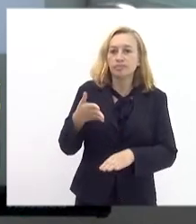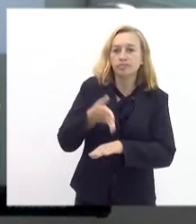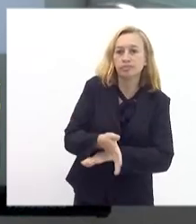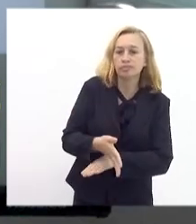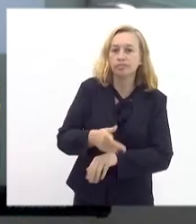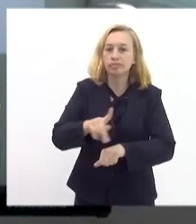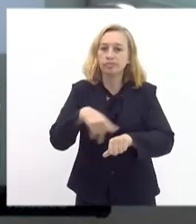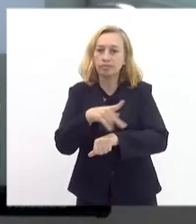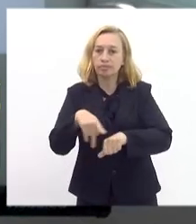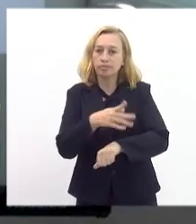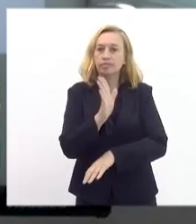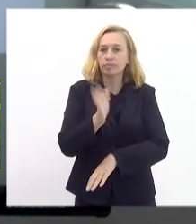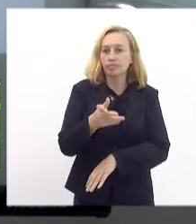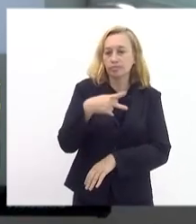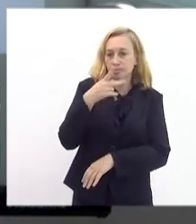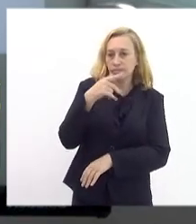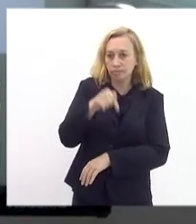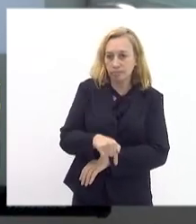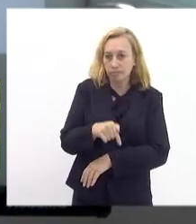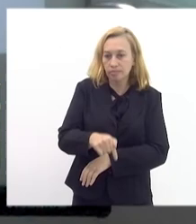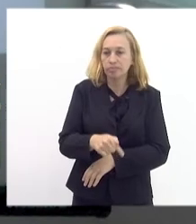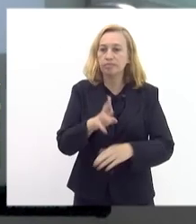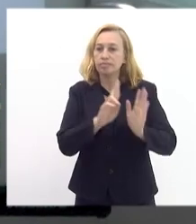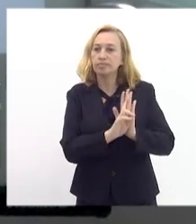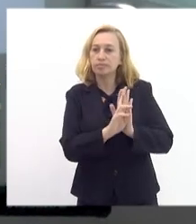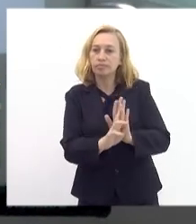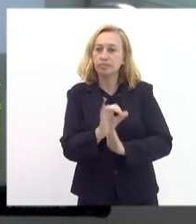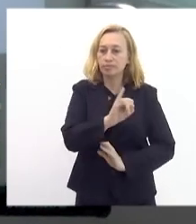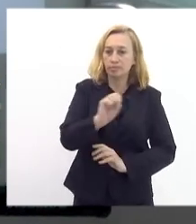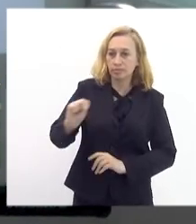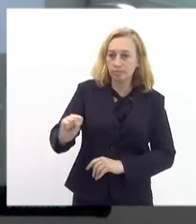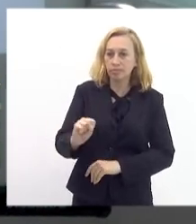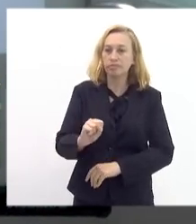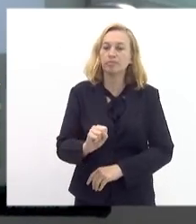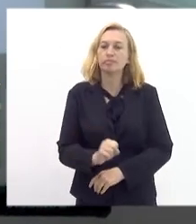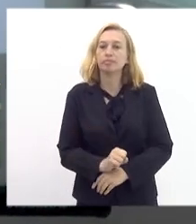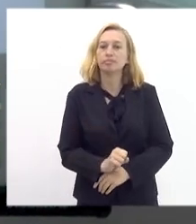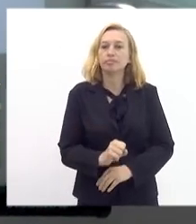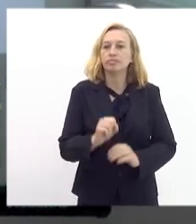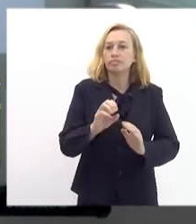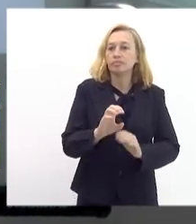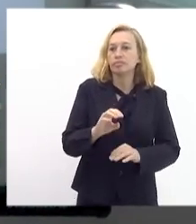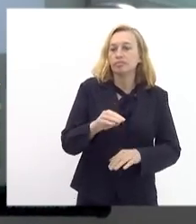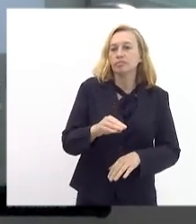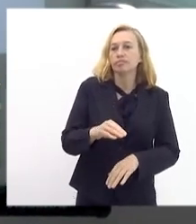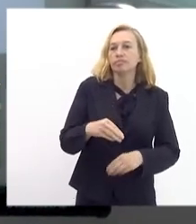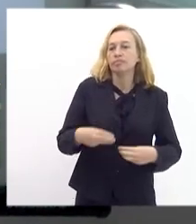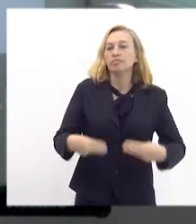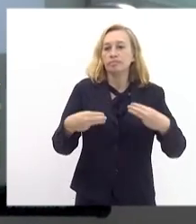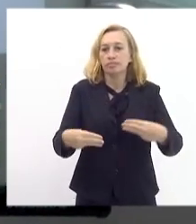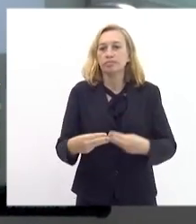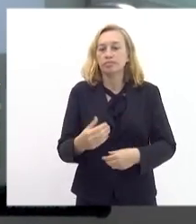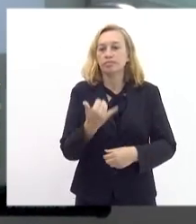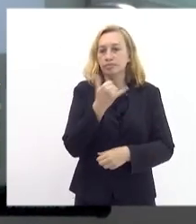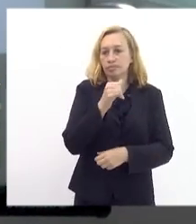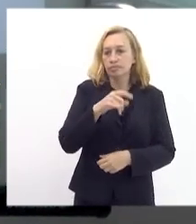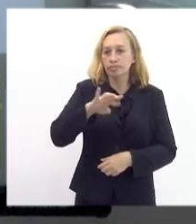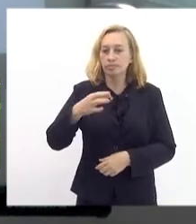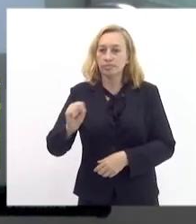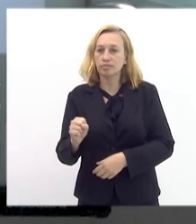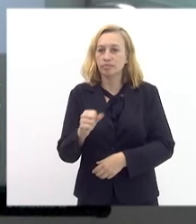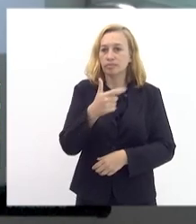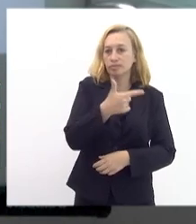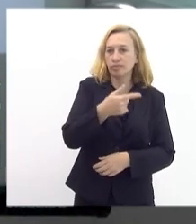chegada ao país já que foi mencionado aqui pela representante do INSS uma normativa do ministério de Minas e energia é a número